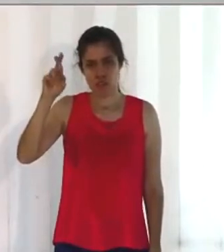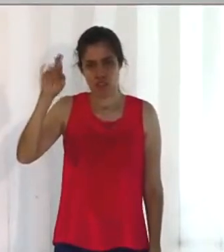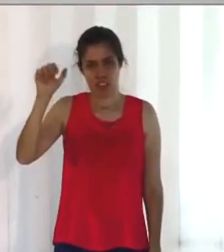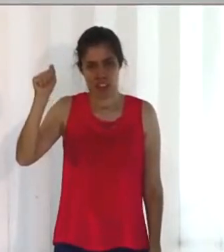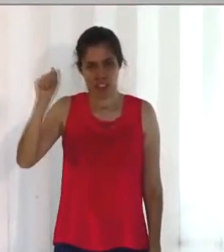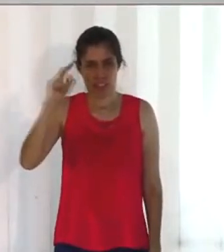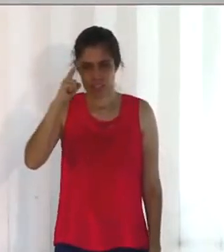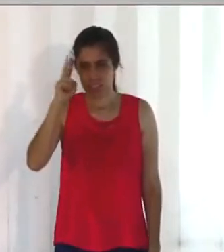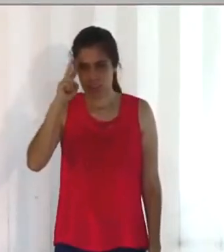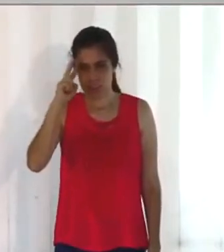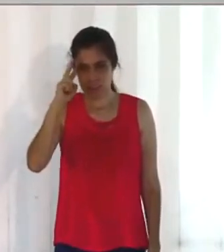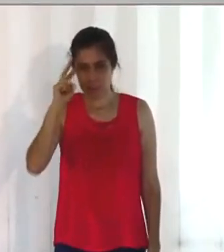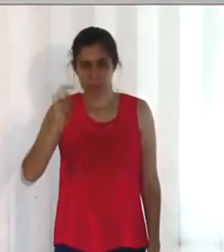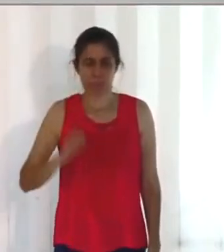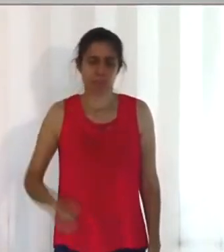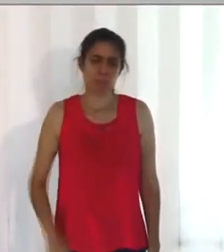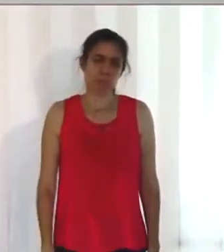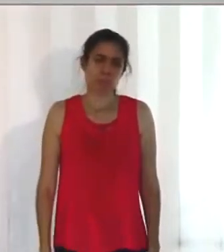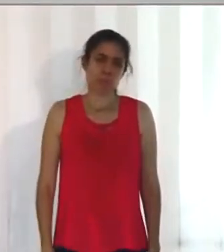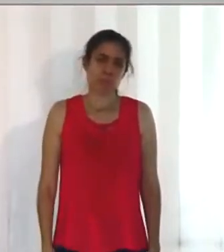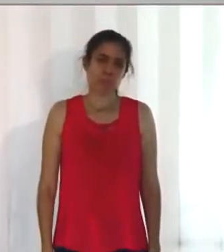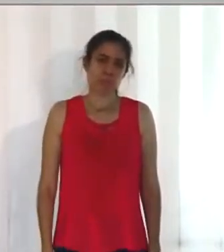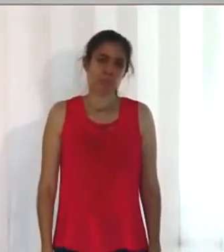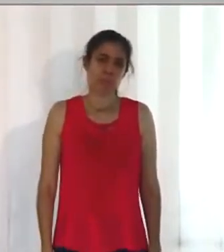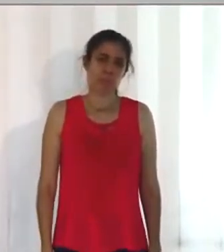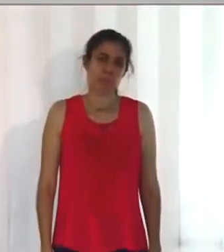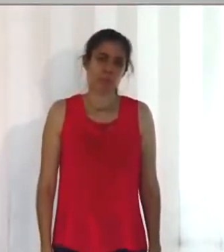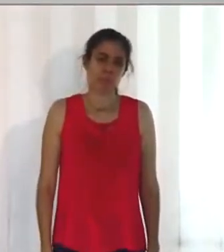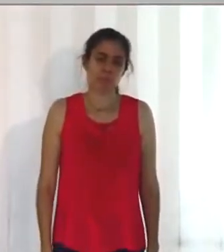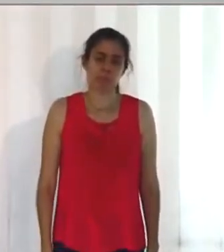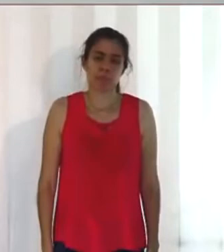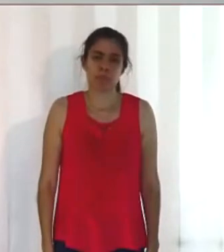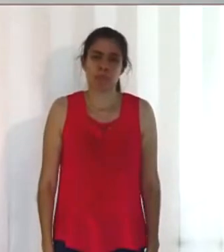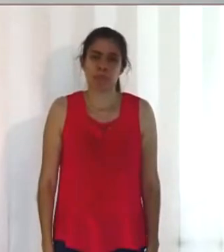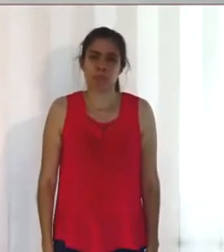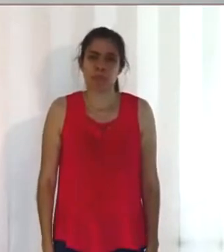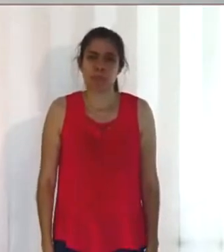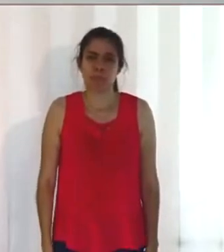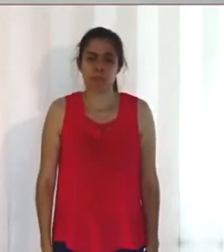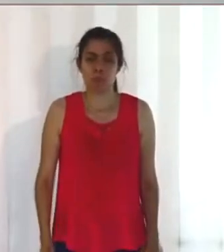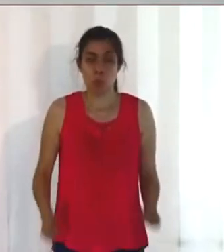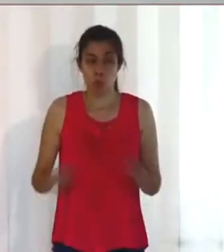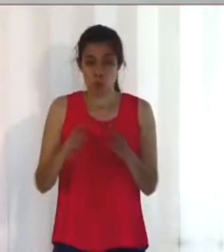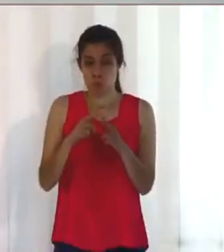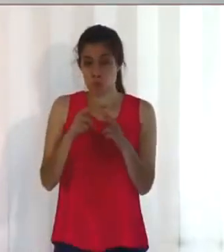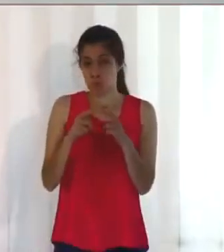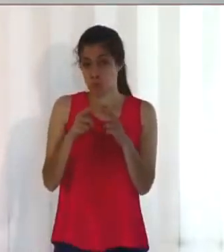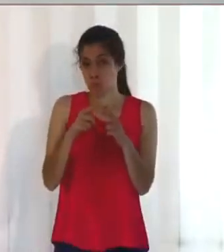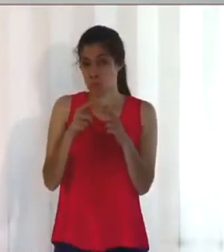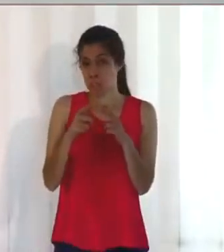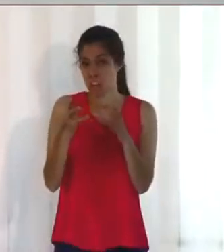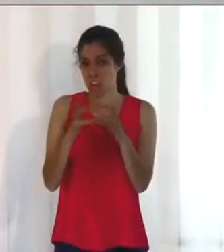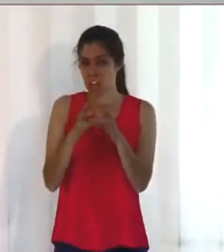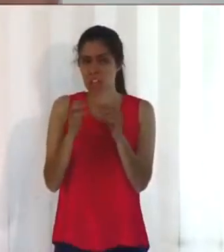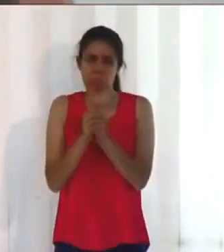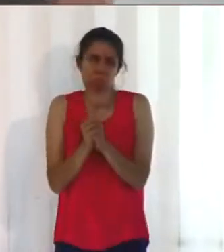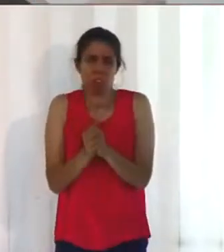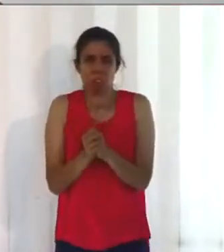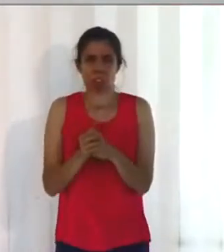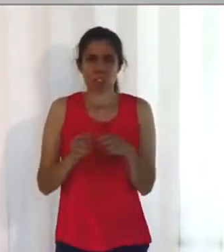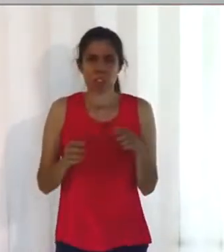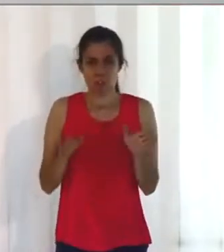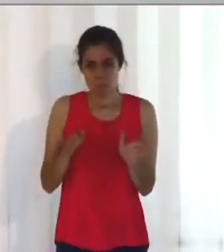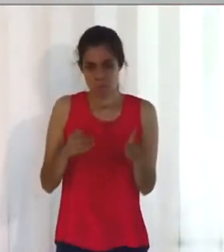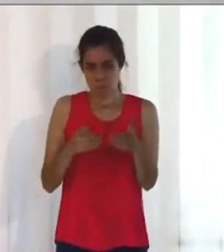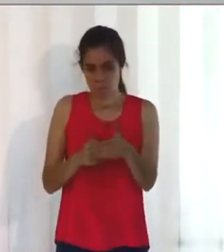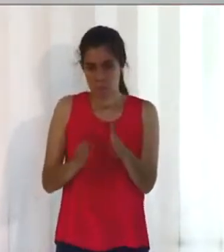pensaram, vamos fazer isso também. E concordaram entre eles como casal. E então eles venderam